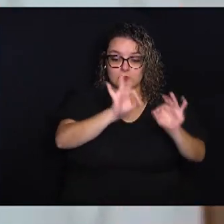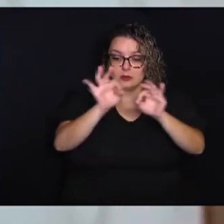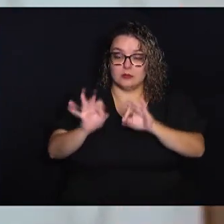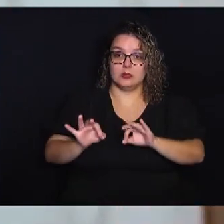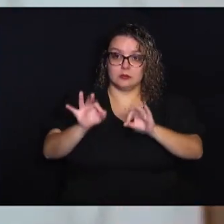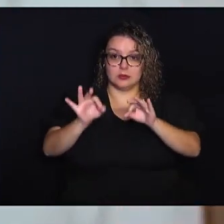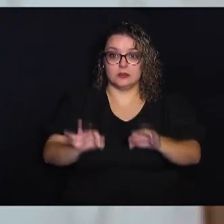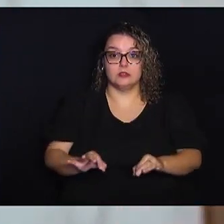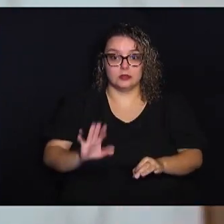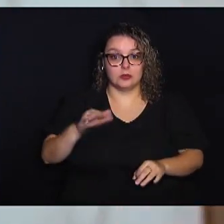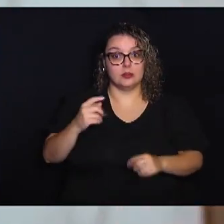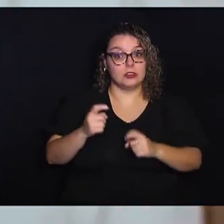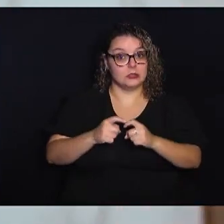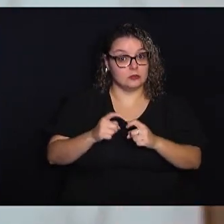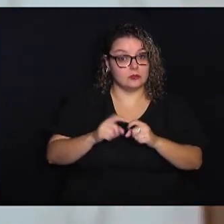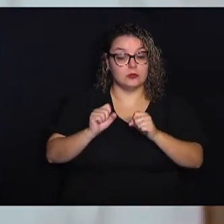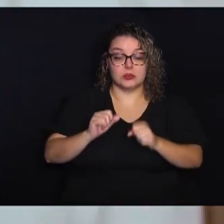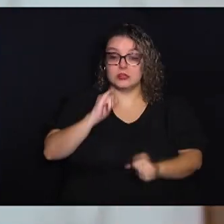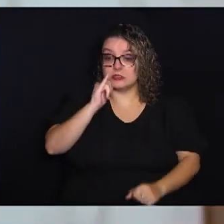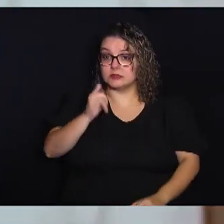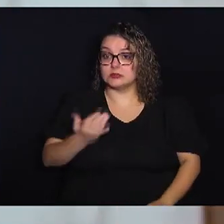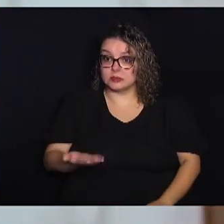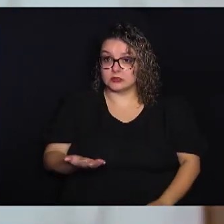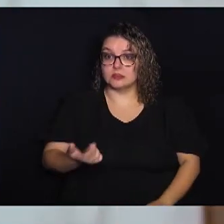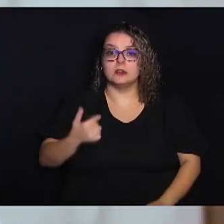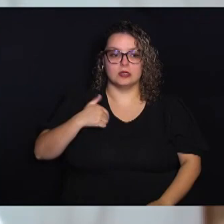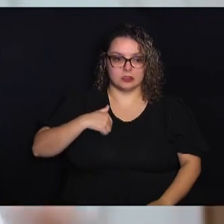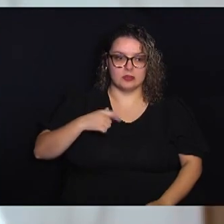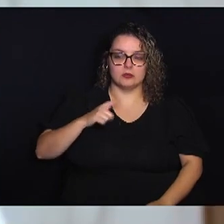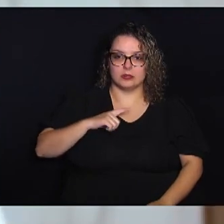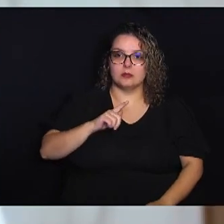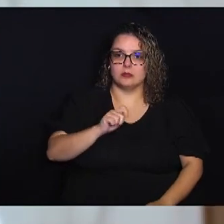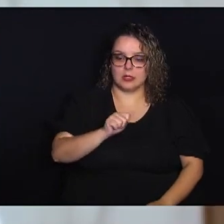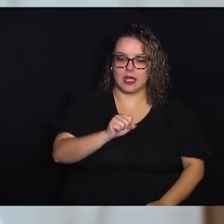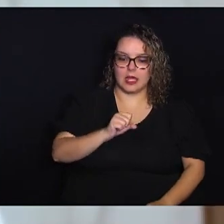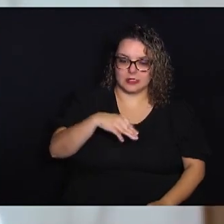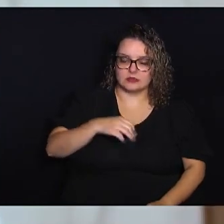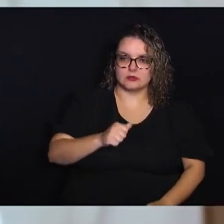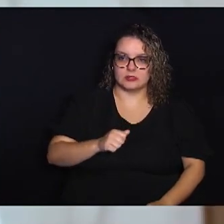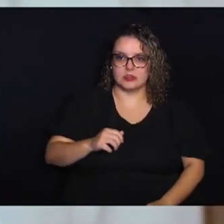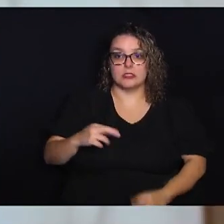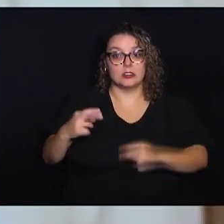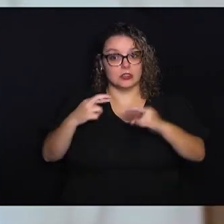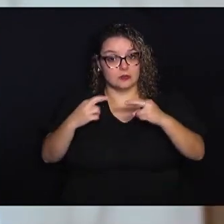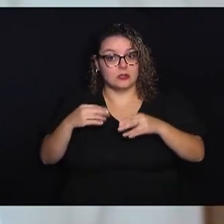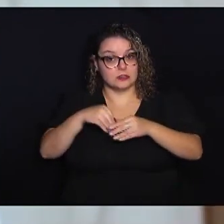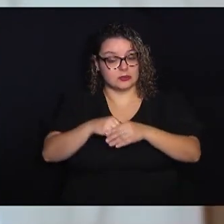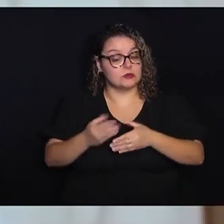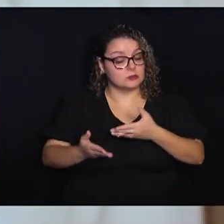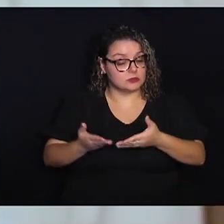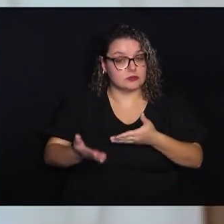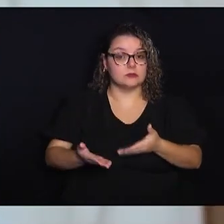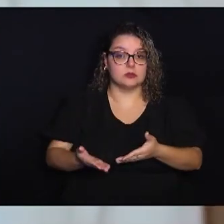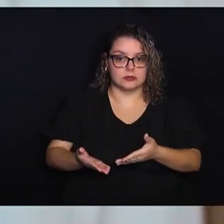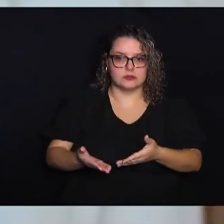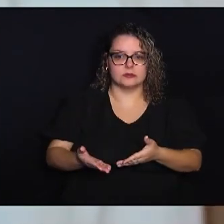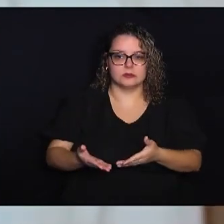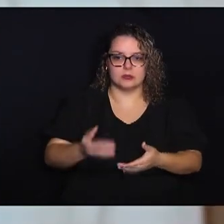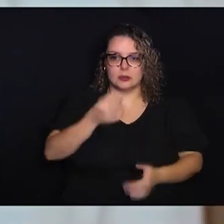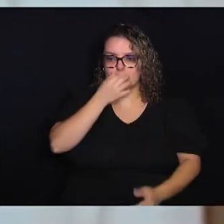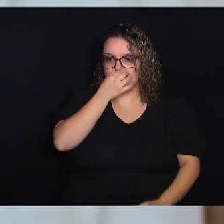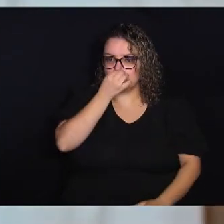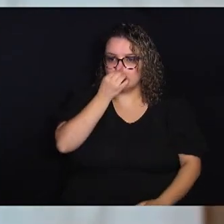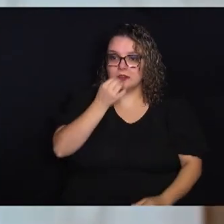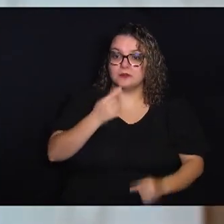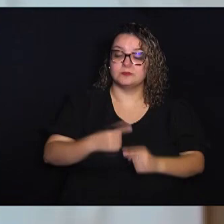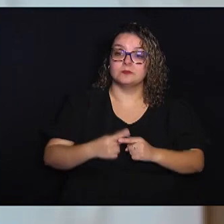quando passar num médico, poder dizer para ele, não, eu tenho asma, tal, e ele considerar aquilo dentro do tratamento. Então, por quê? Porque às vezes a